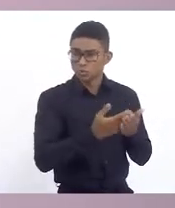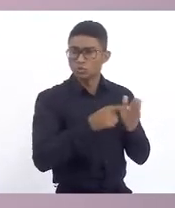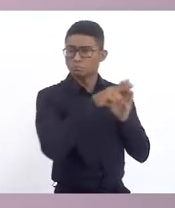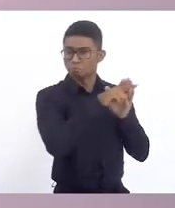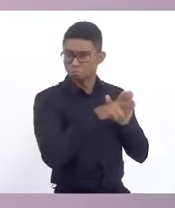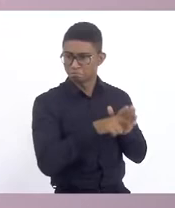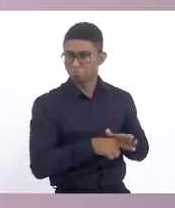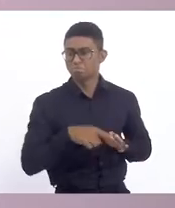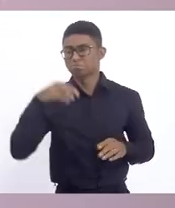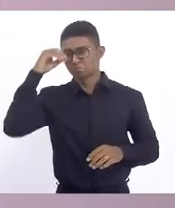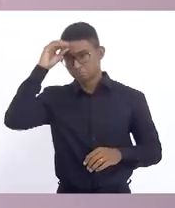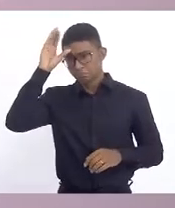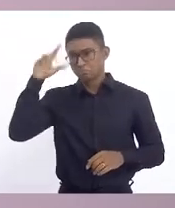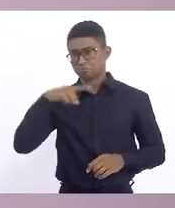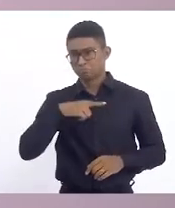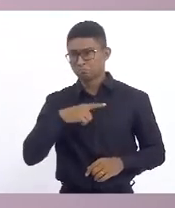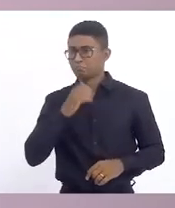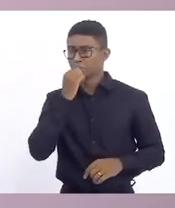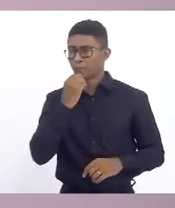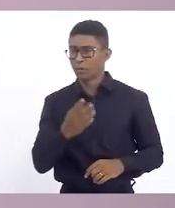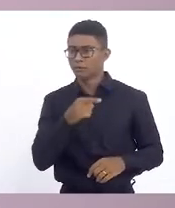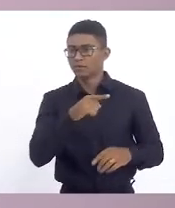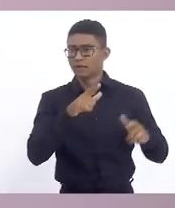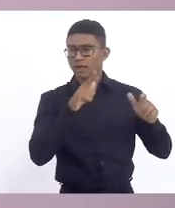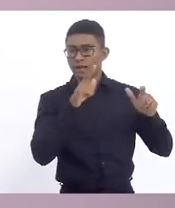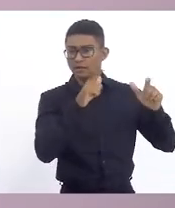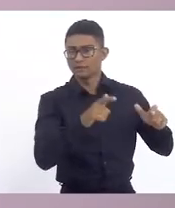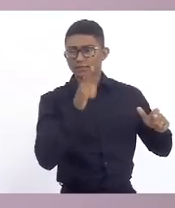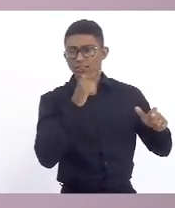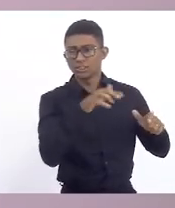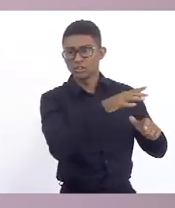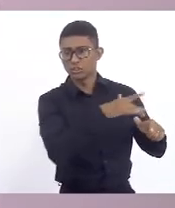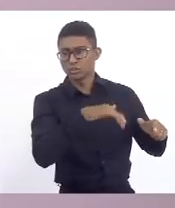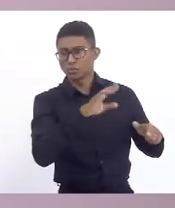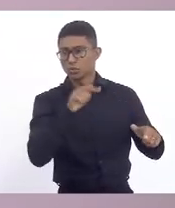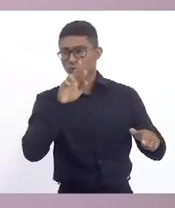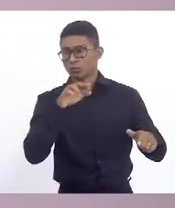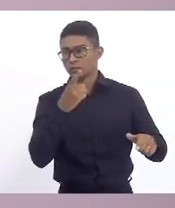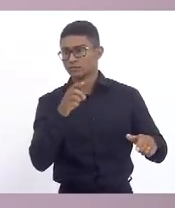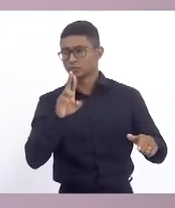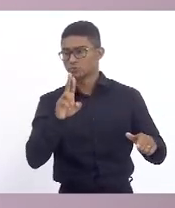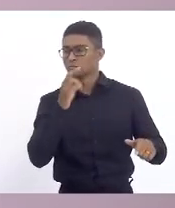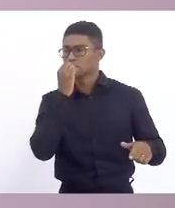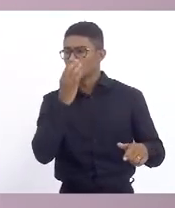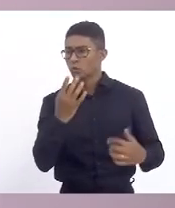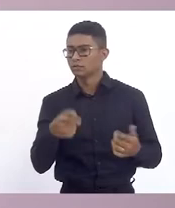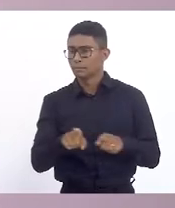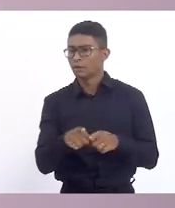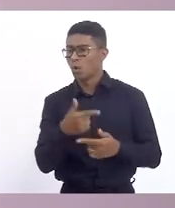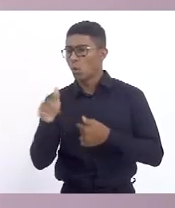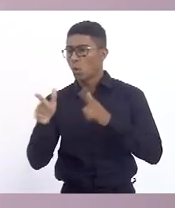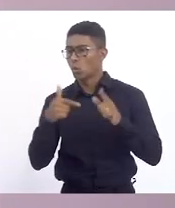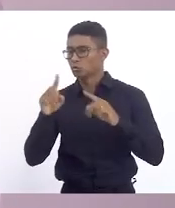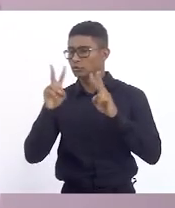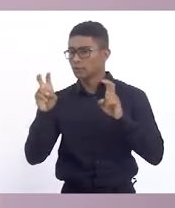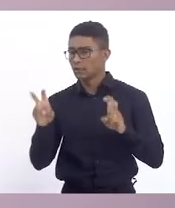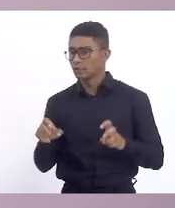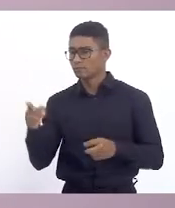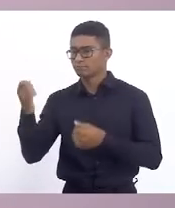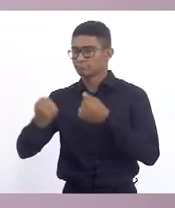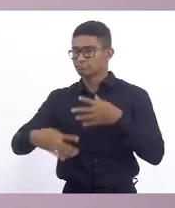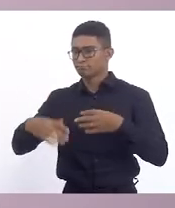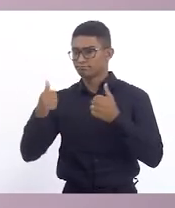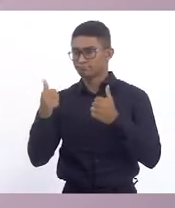dessa tese em relação à questão do Guandu, o porquê não do DIC e outras questões que foram apresentadas. Vou ouvir